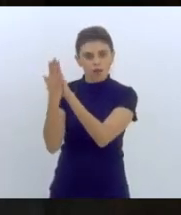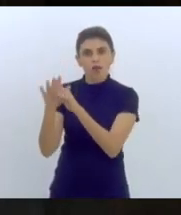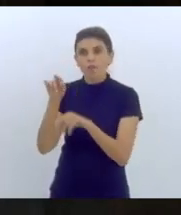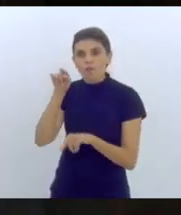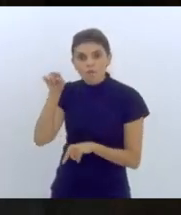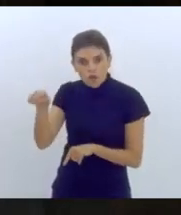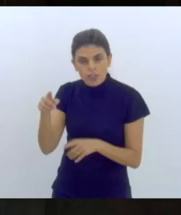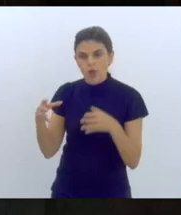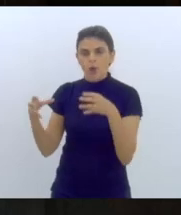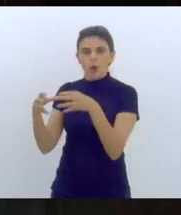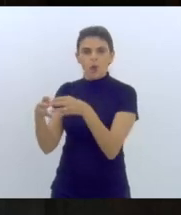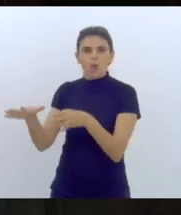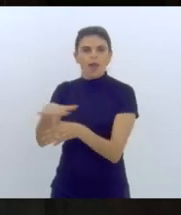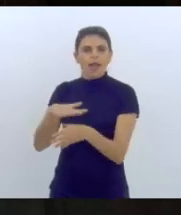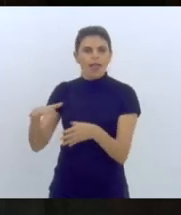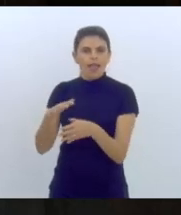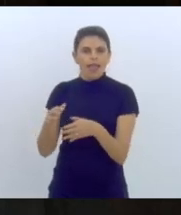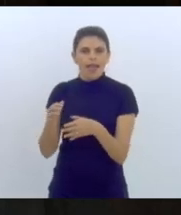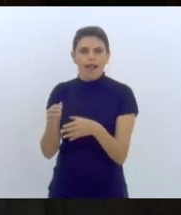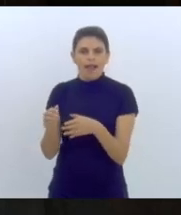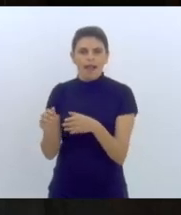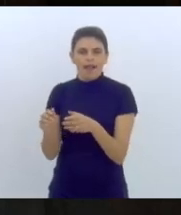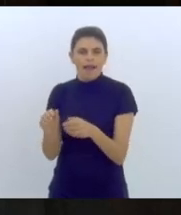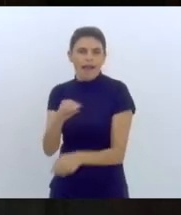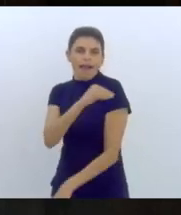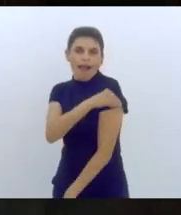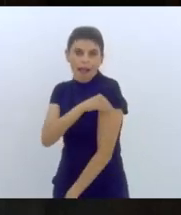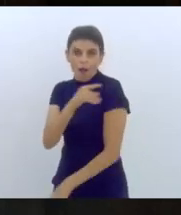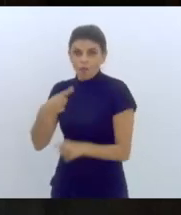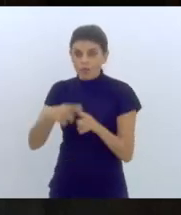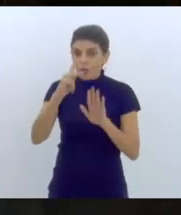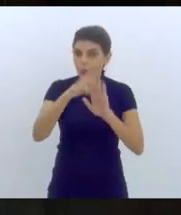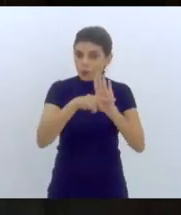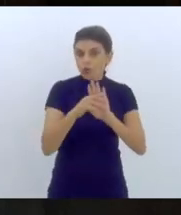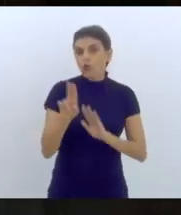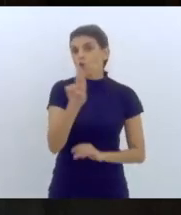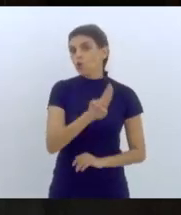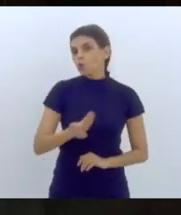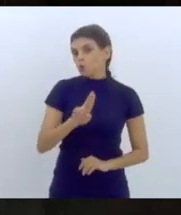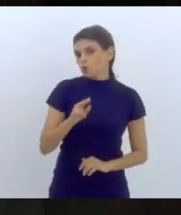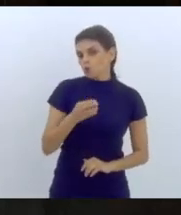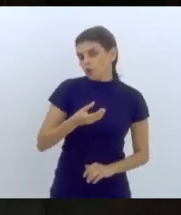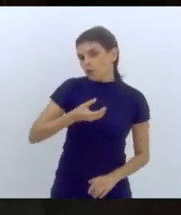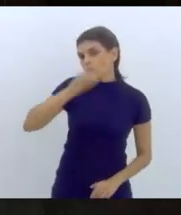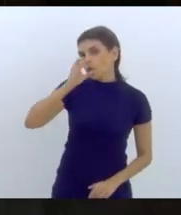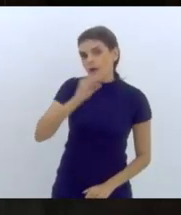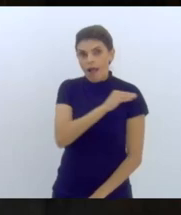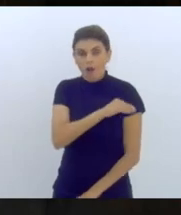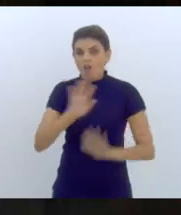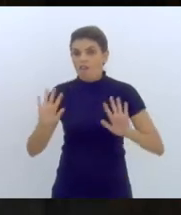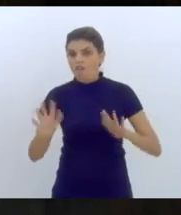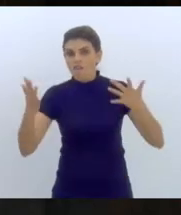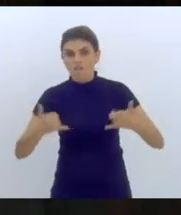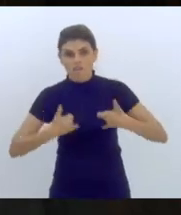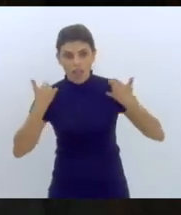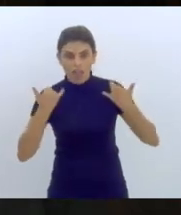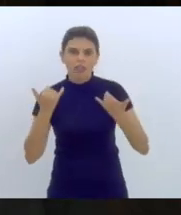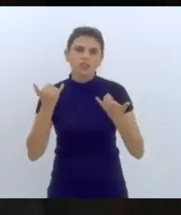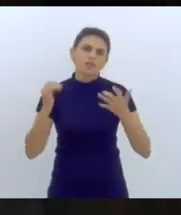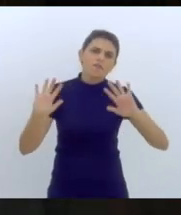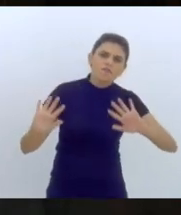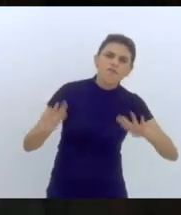era da bancada do álcool, porque tinha um projeto aqui nessa casa para prevenir o uso do álcool em festas